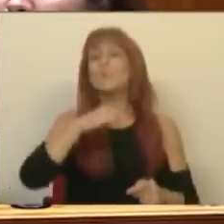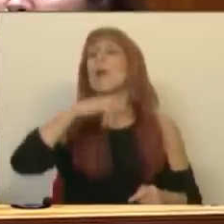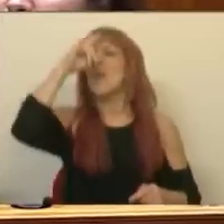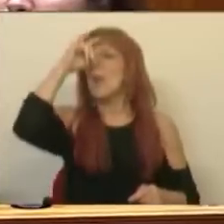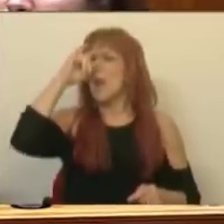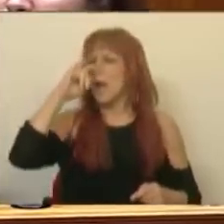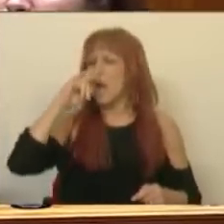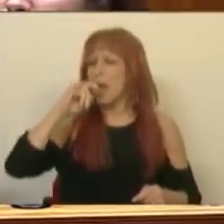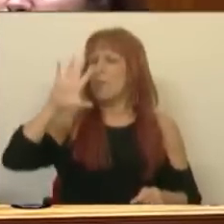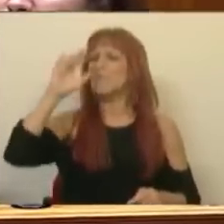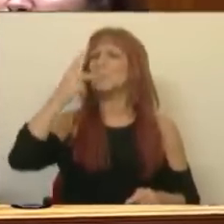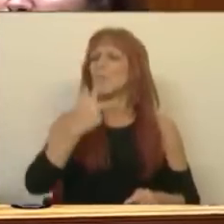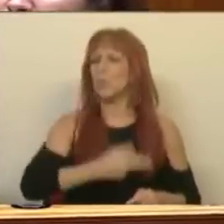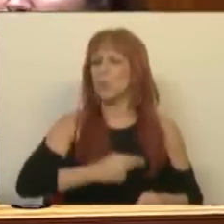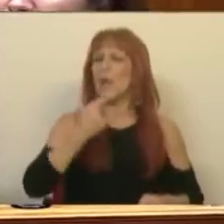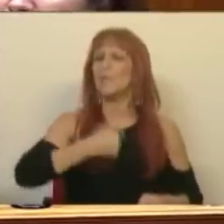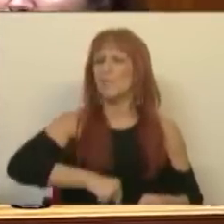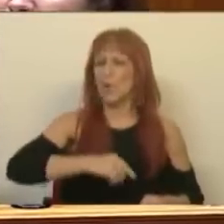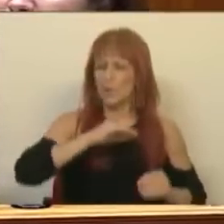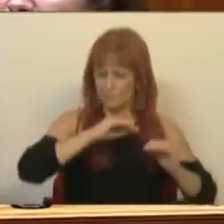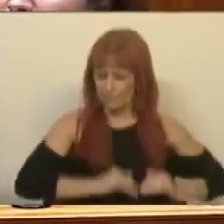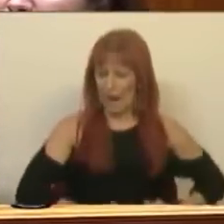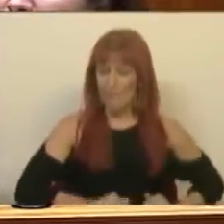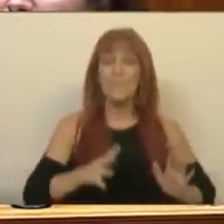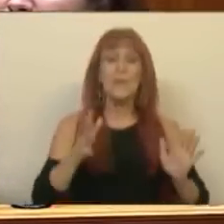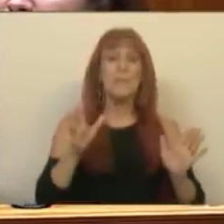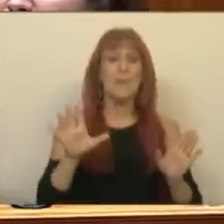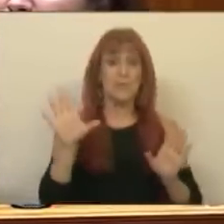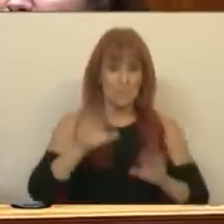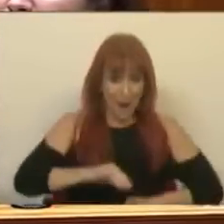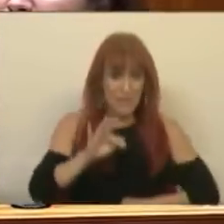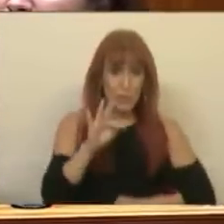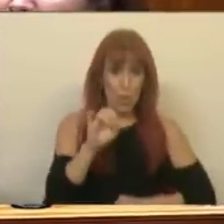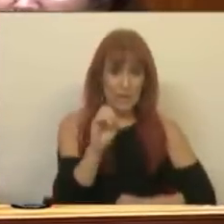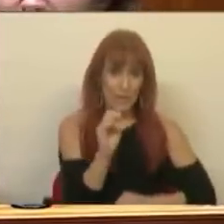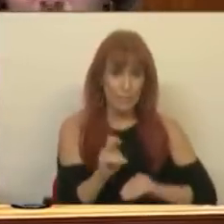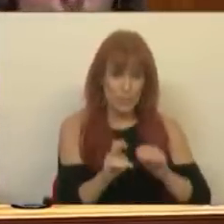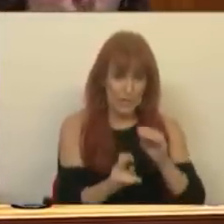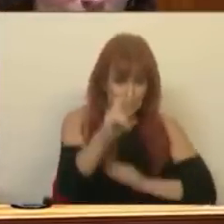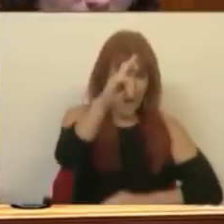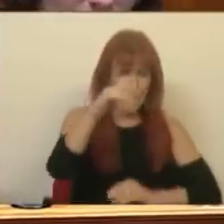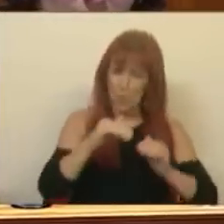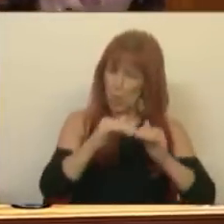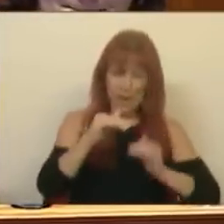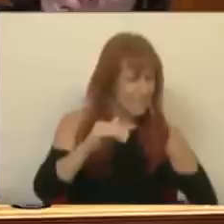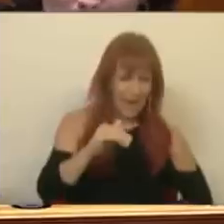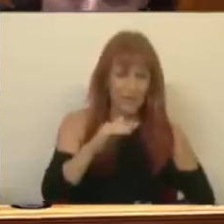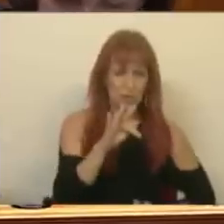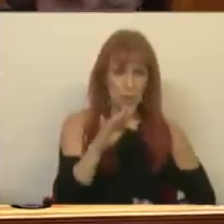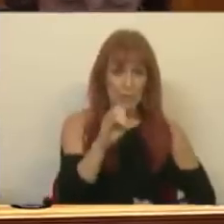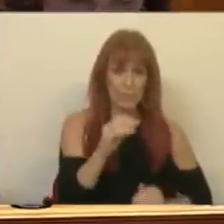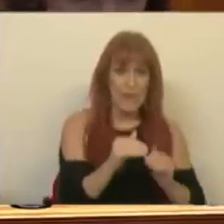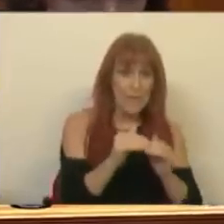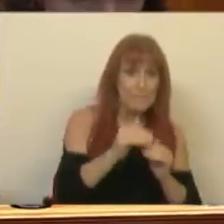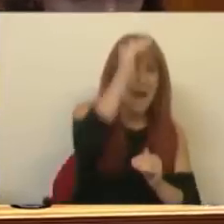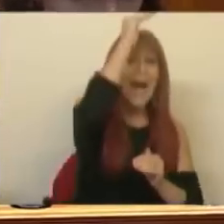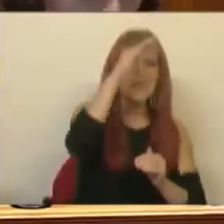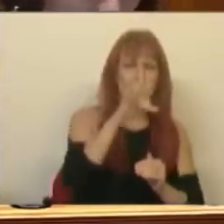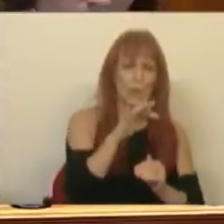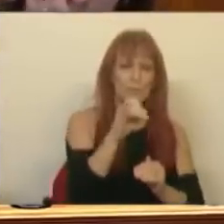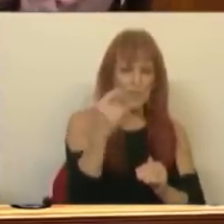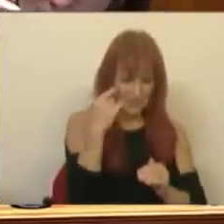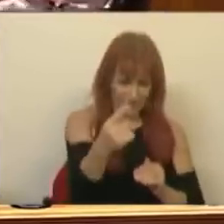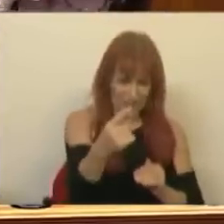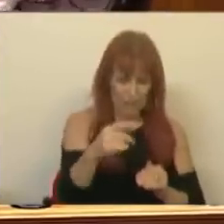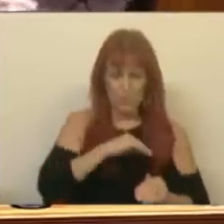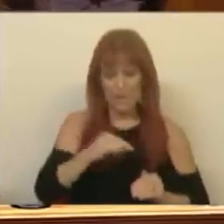lembram-se quando é que foi cortado agora mais 40% não é menos 40%. é mais 40%.